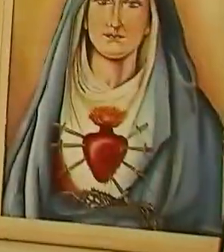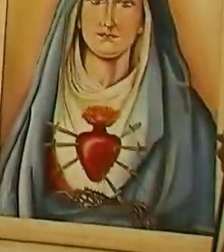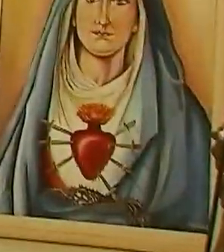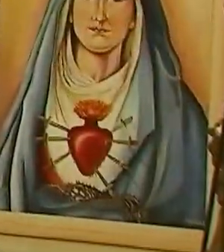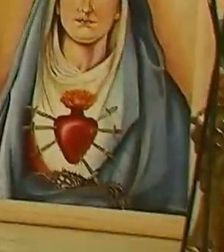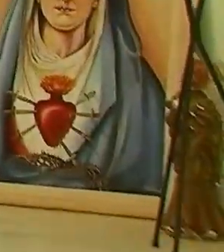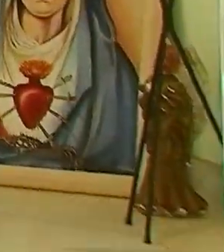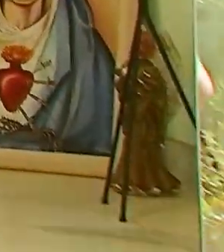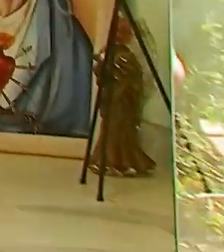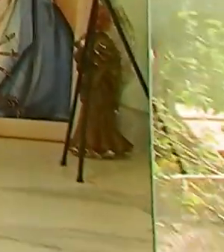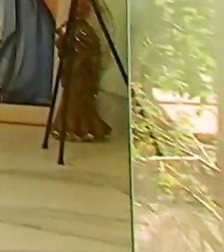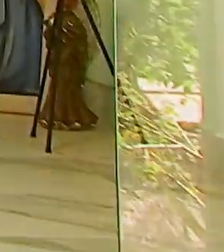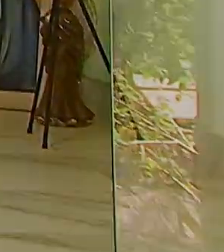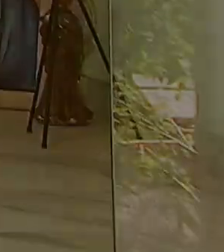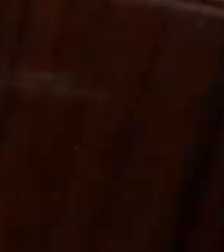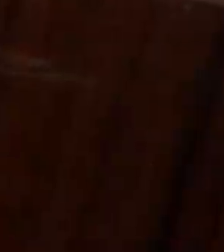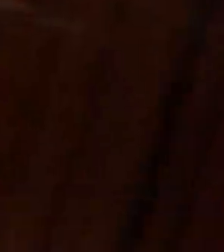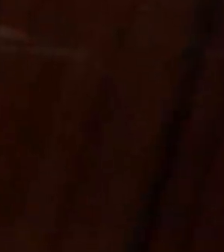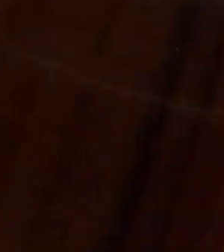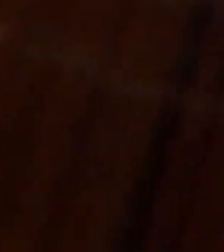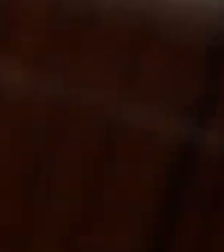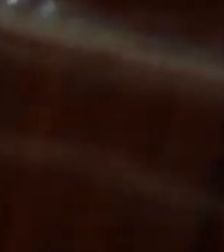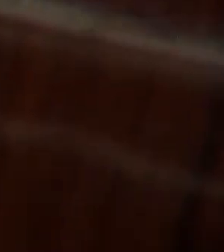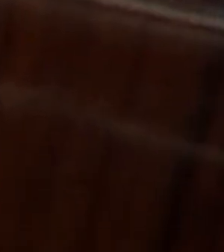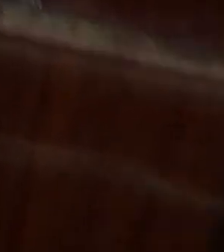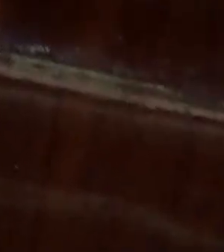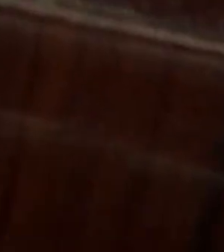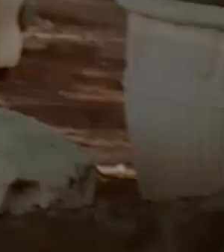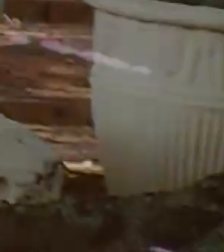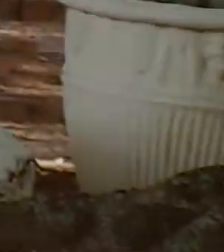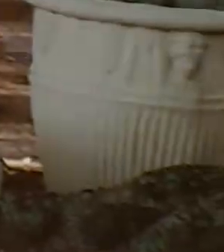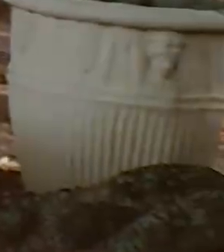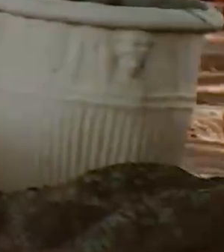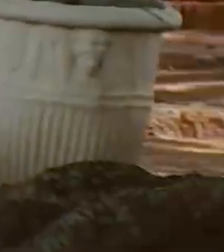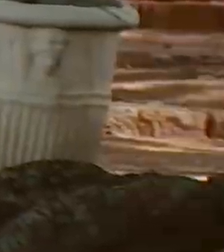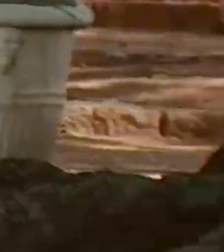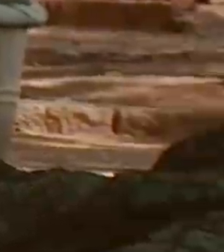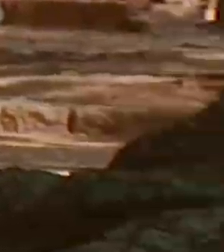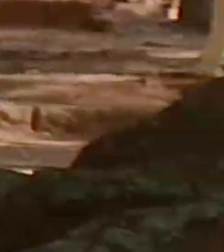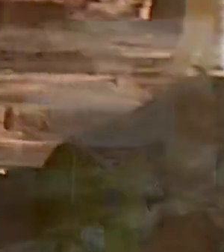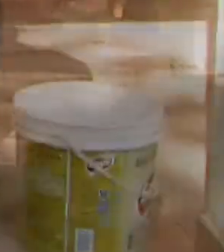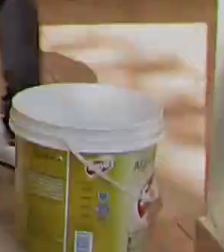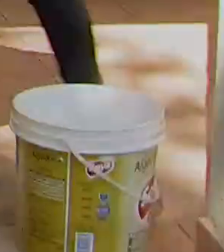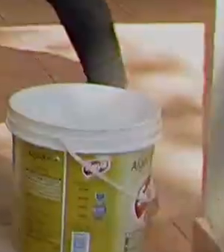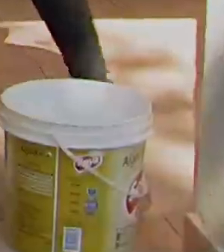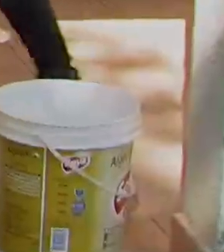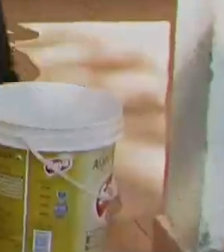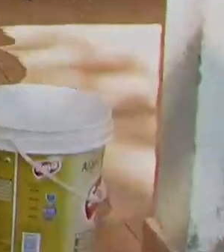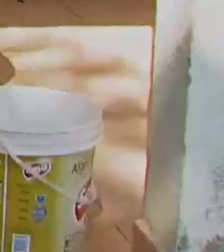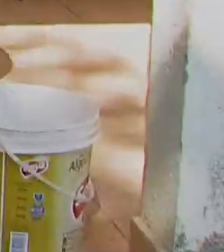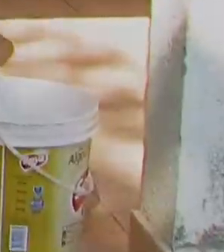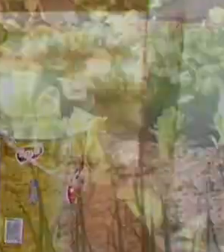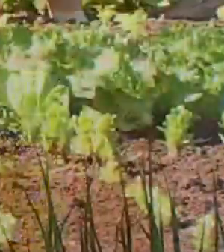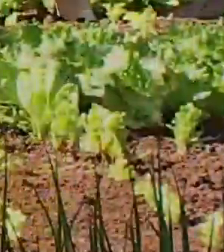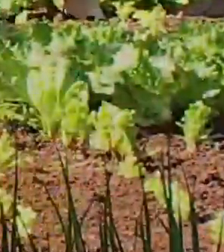transforma-me, quero renascer, quero renascer.